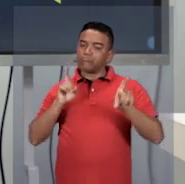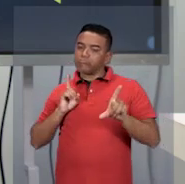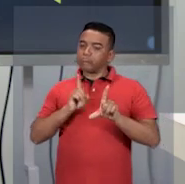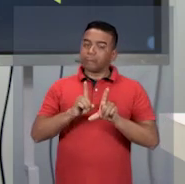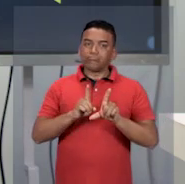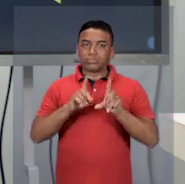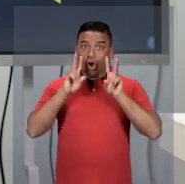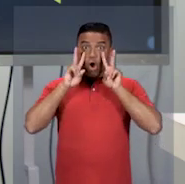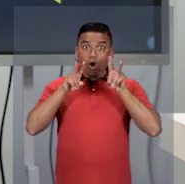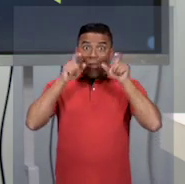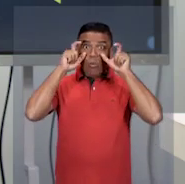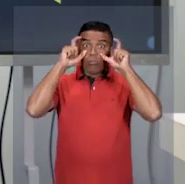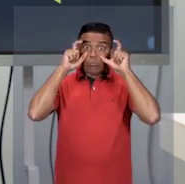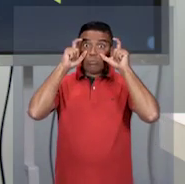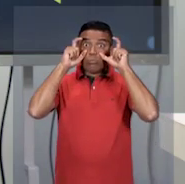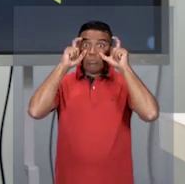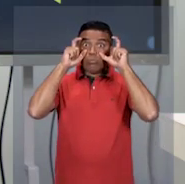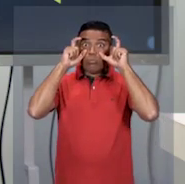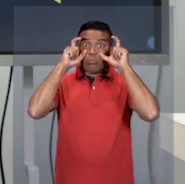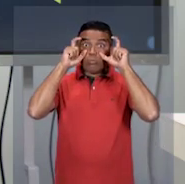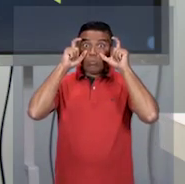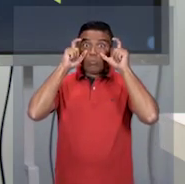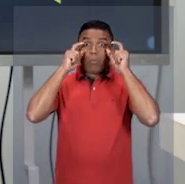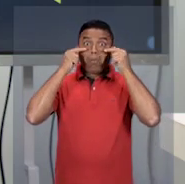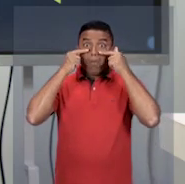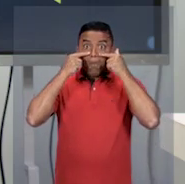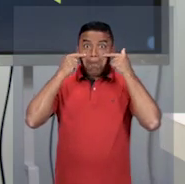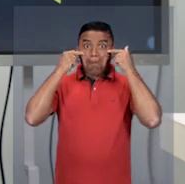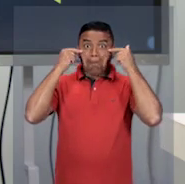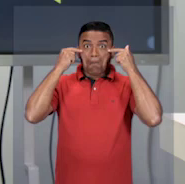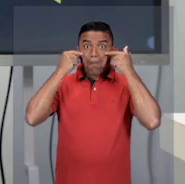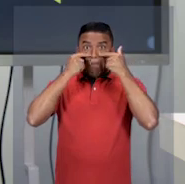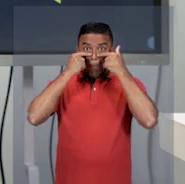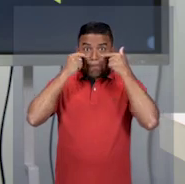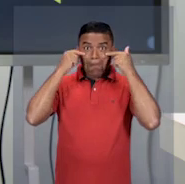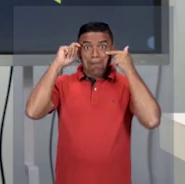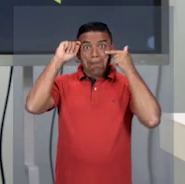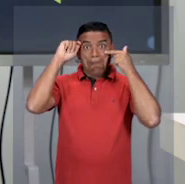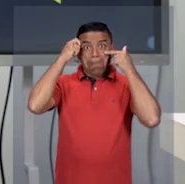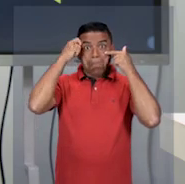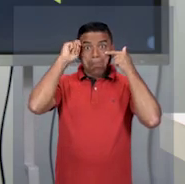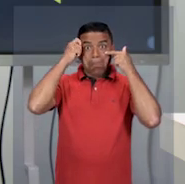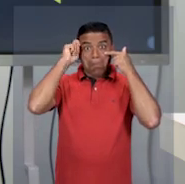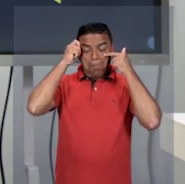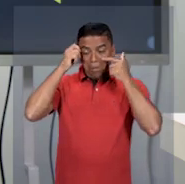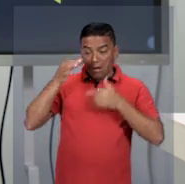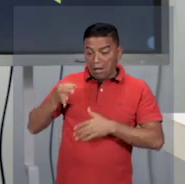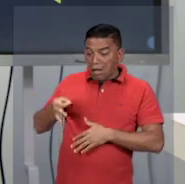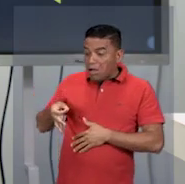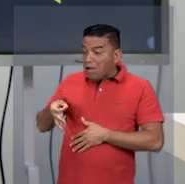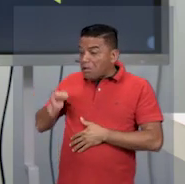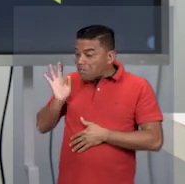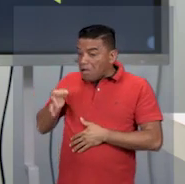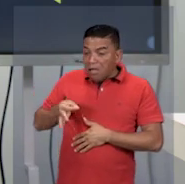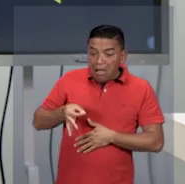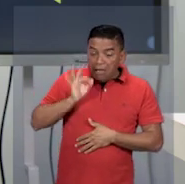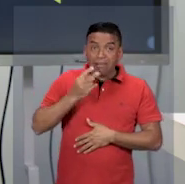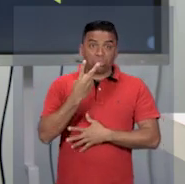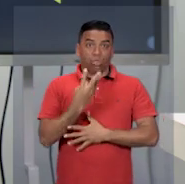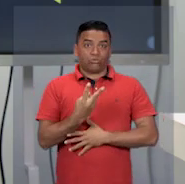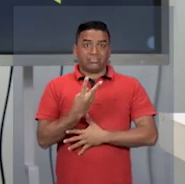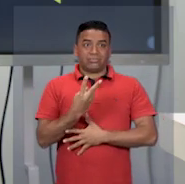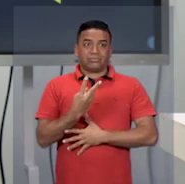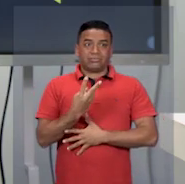os olhos bem abertos, com olheiras, com 2 xícaras de café ali, ó,